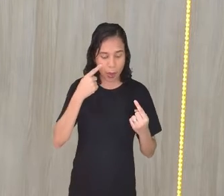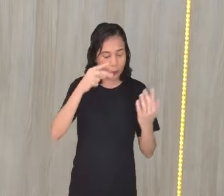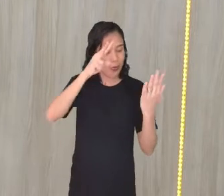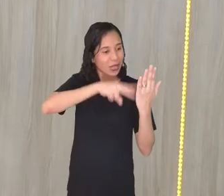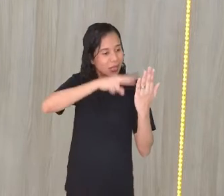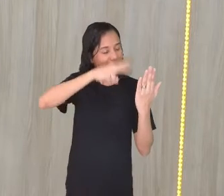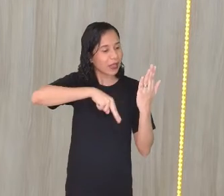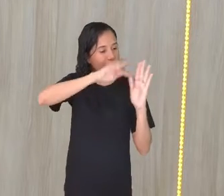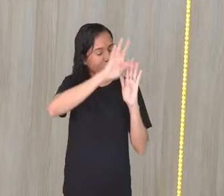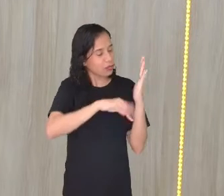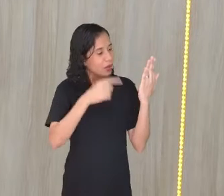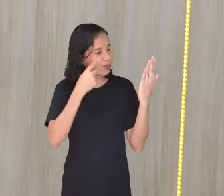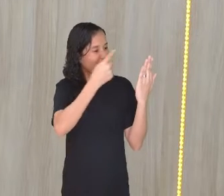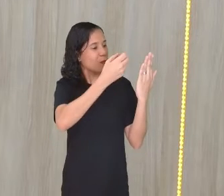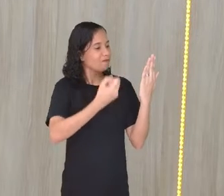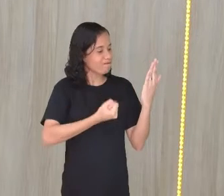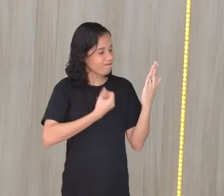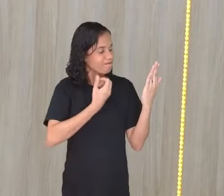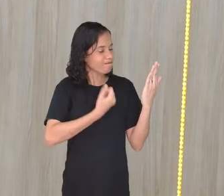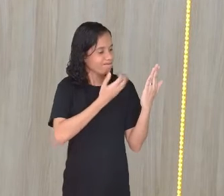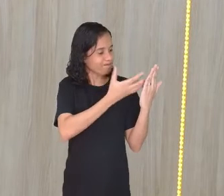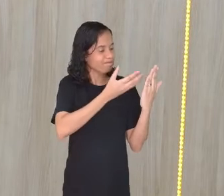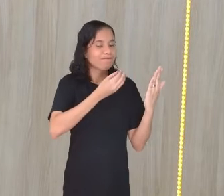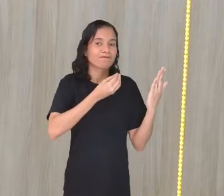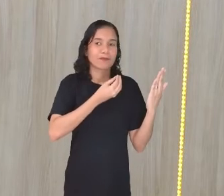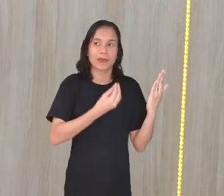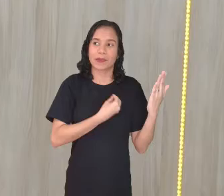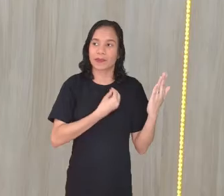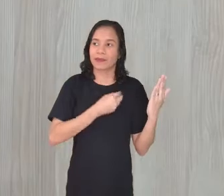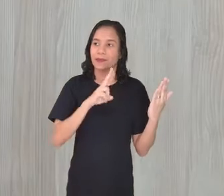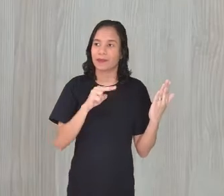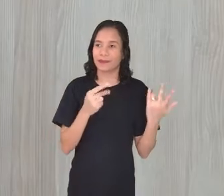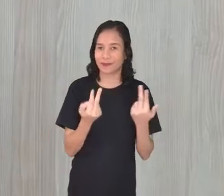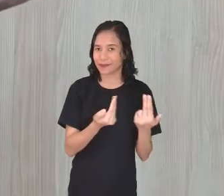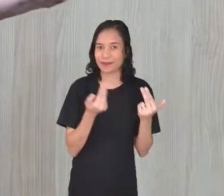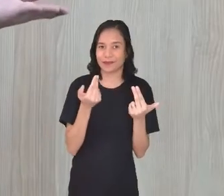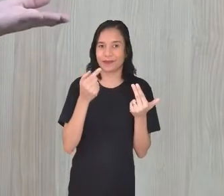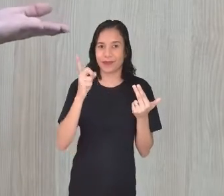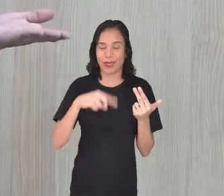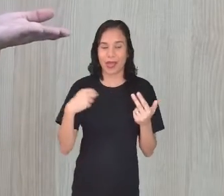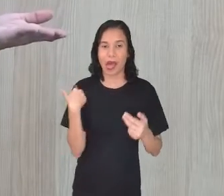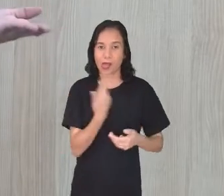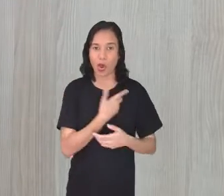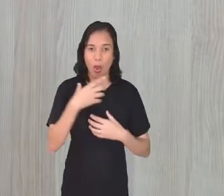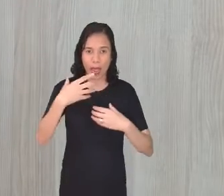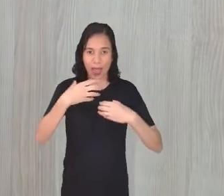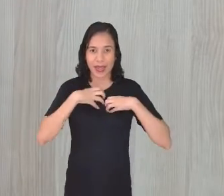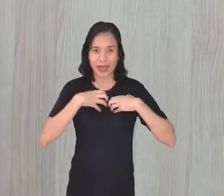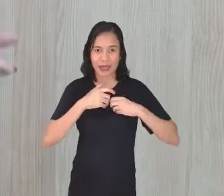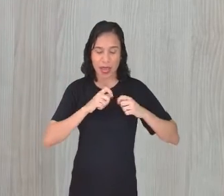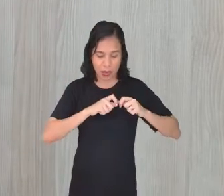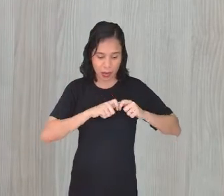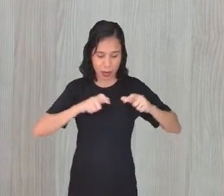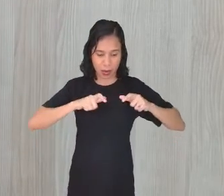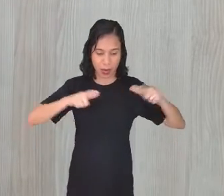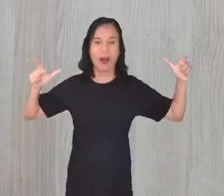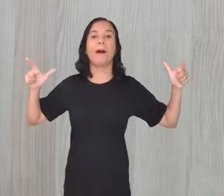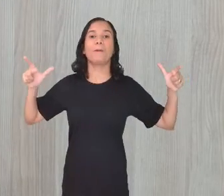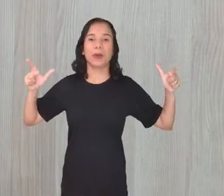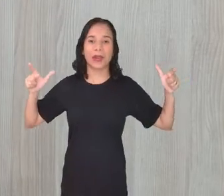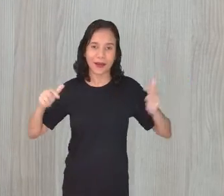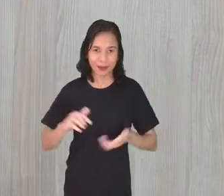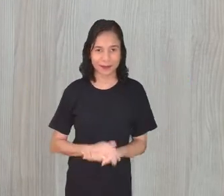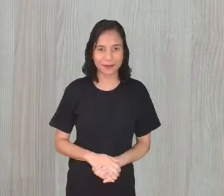então eu tenho essa referência. E a vida nunca mais é a mesma. É uma ampliação das sensibilidades, né? Das experiências. Muito